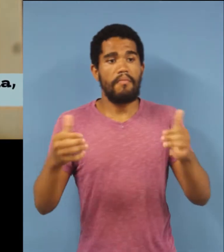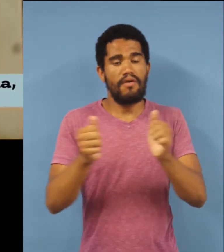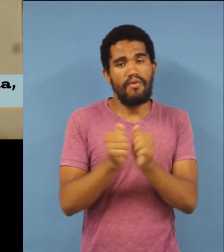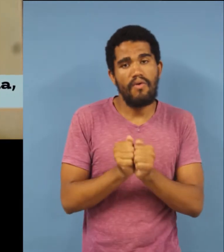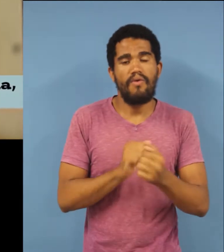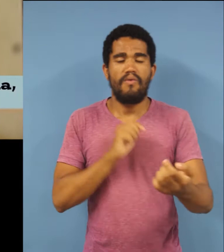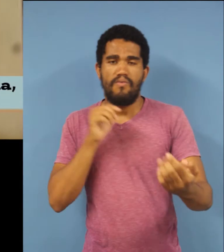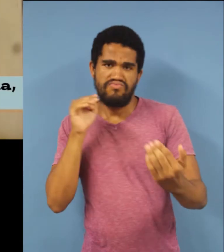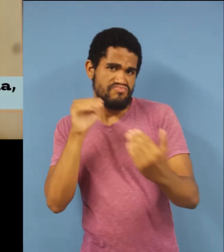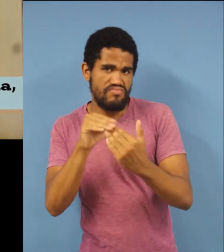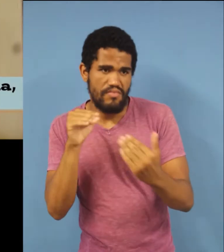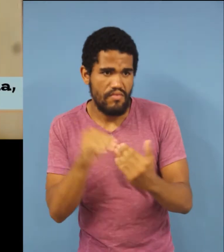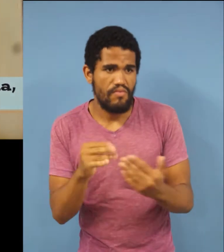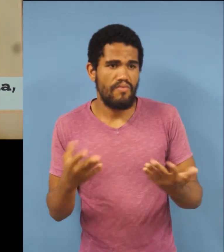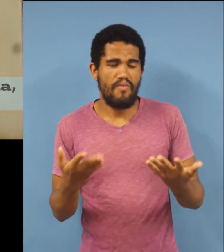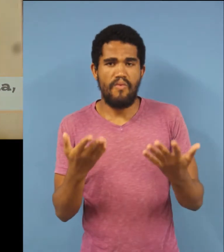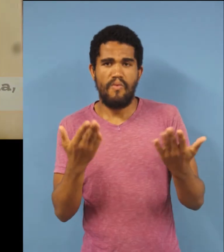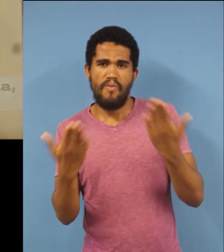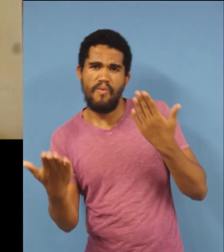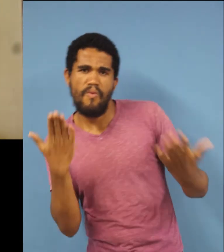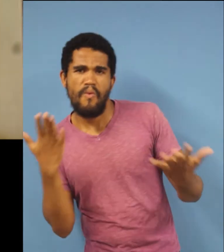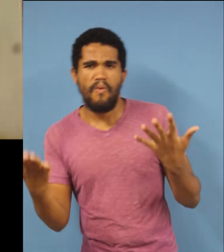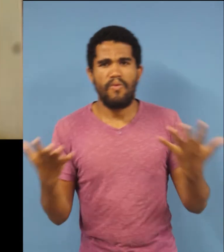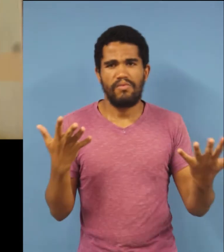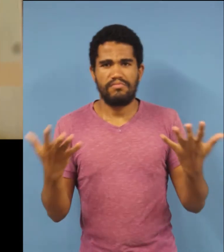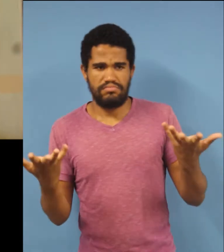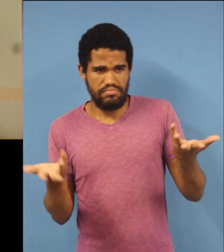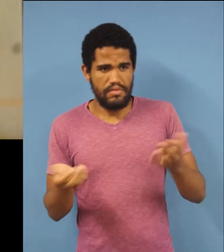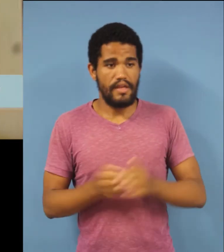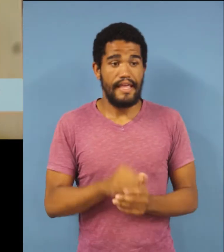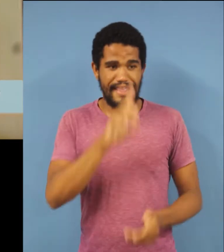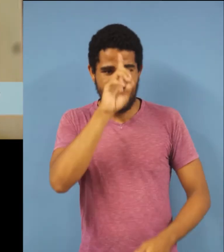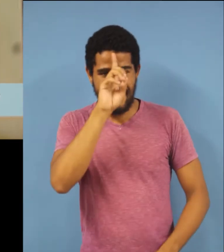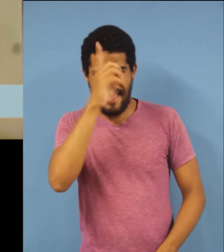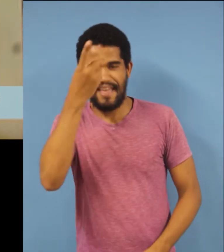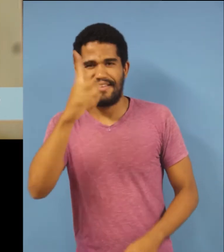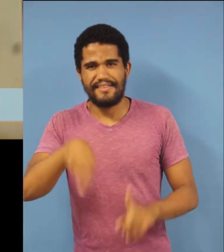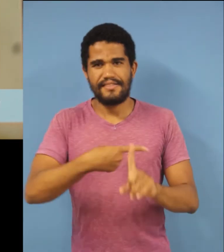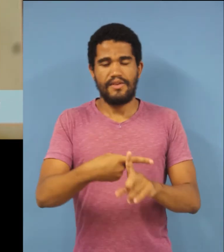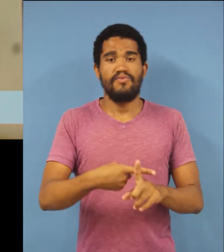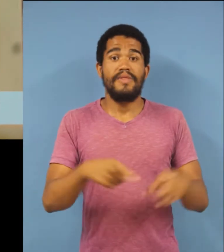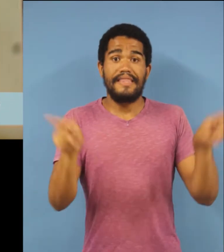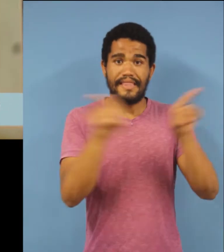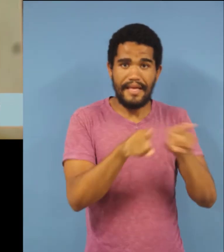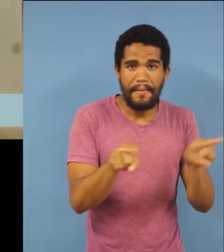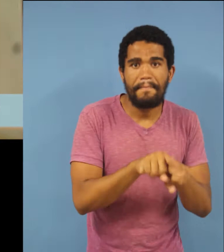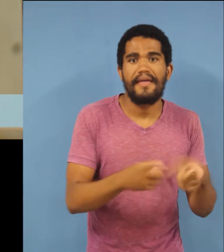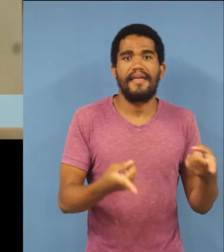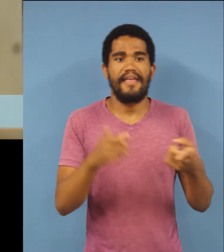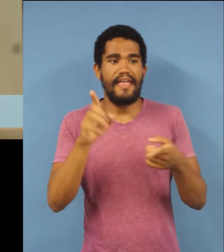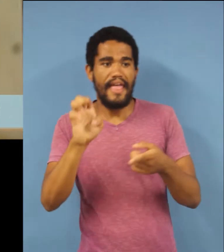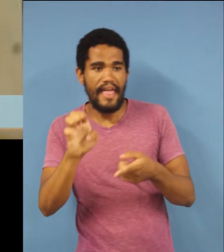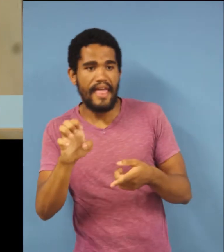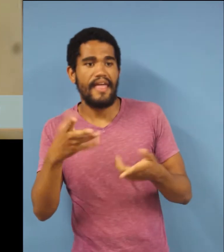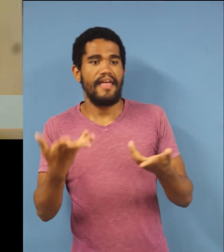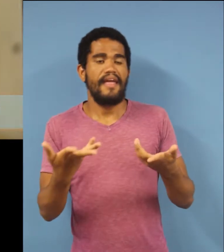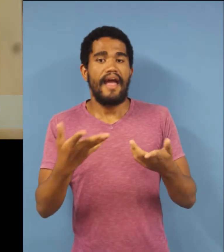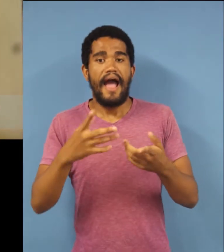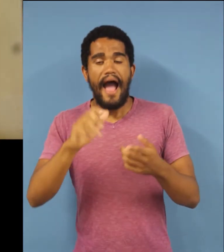como, correspondentemente, adição de ideias e também, além disso,